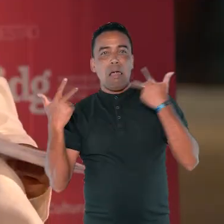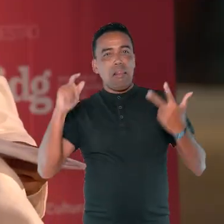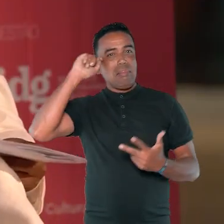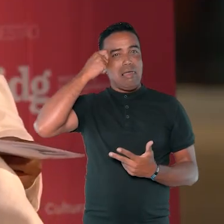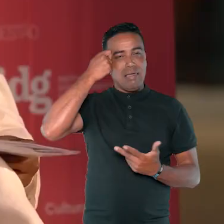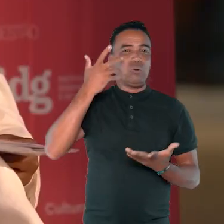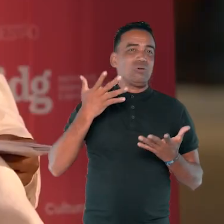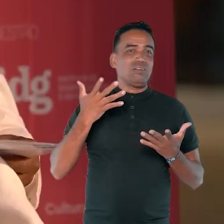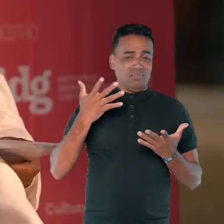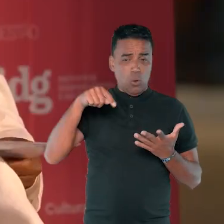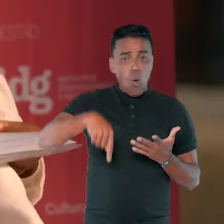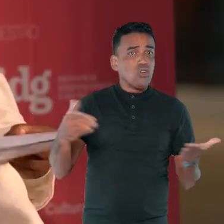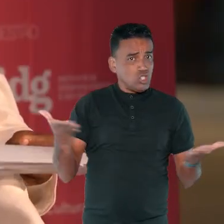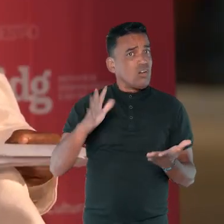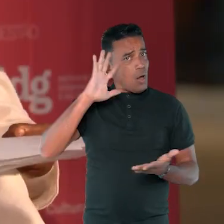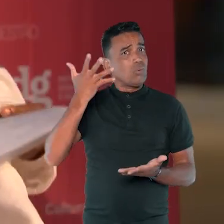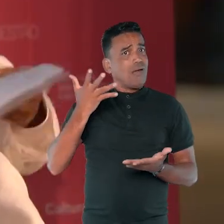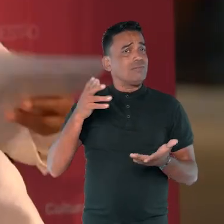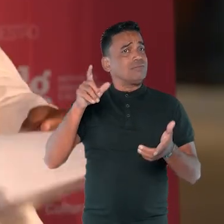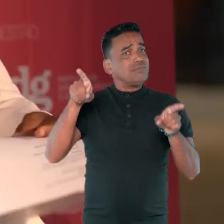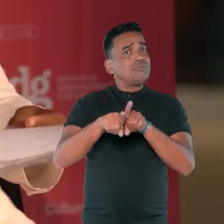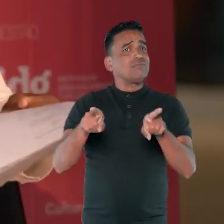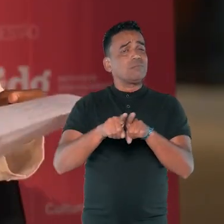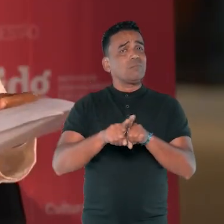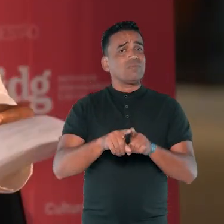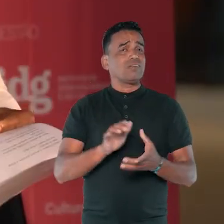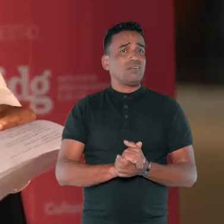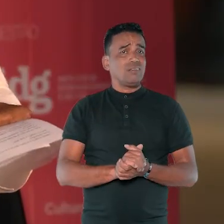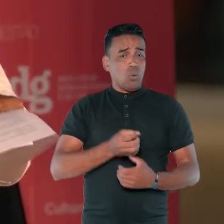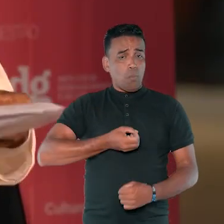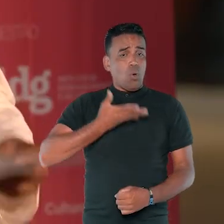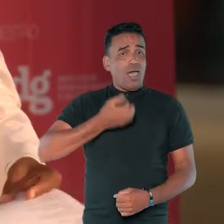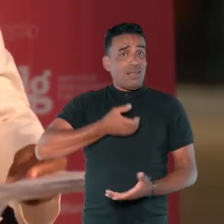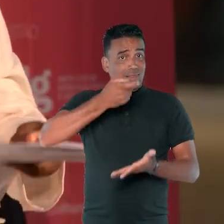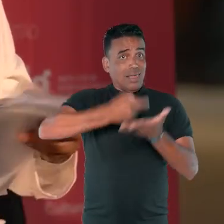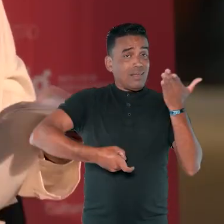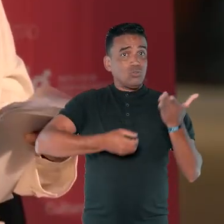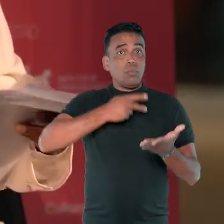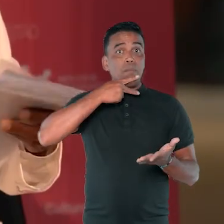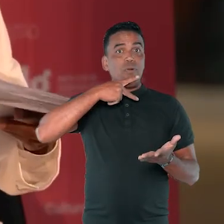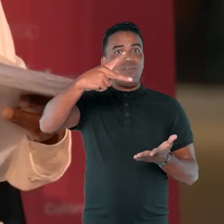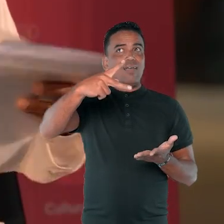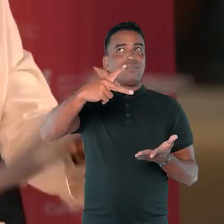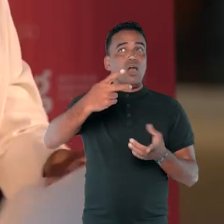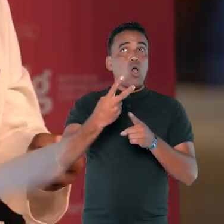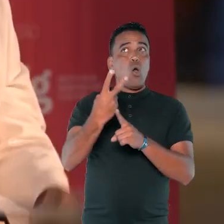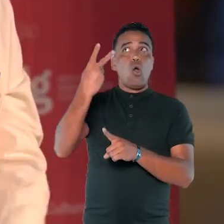atual, né? O poeta, profeta, olhando um